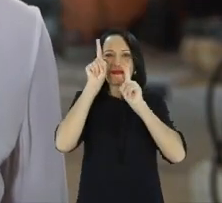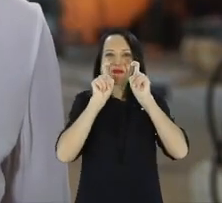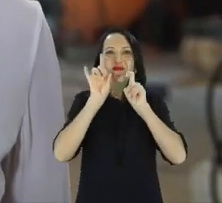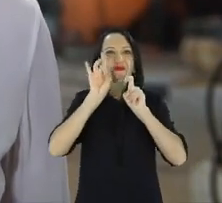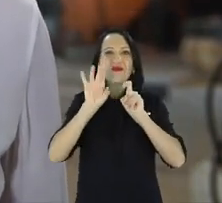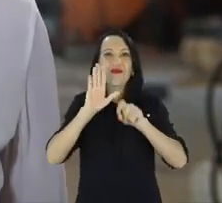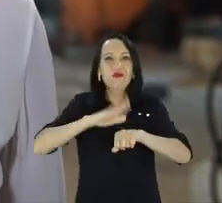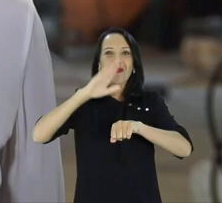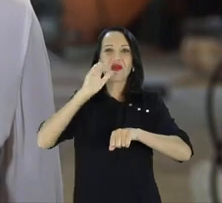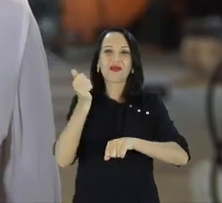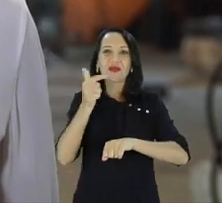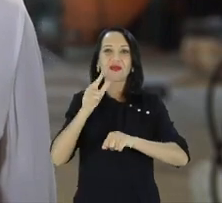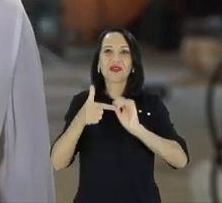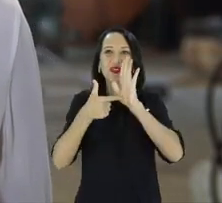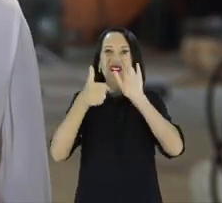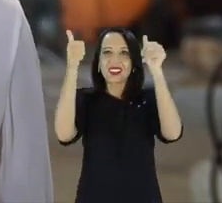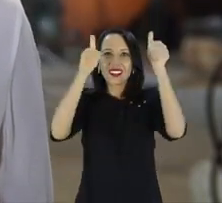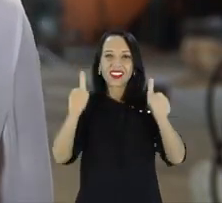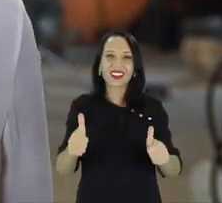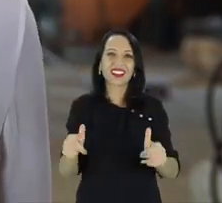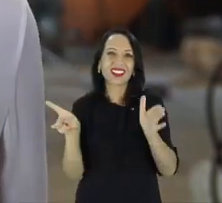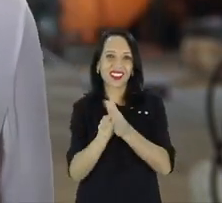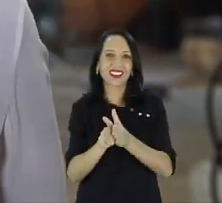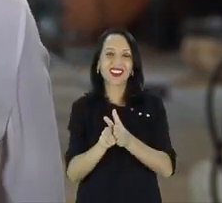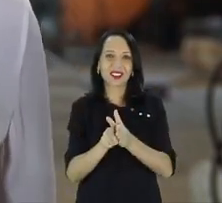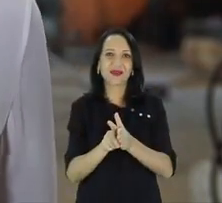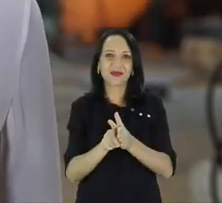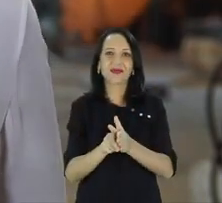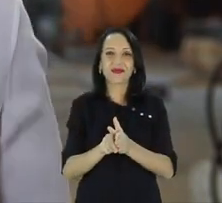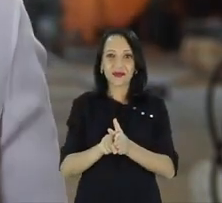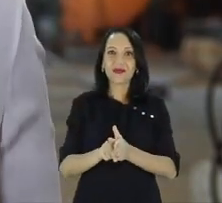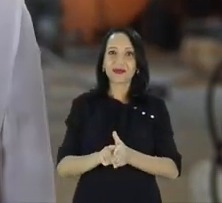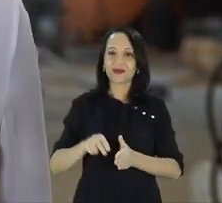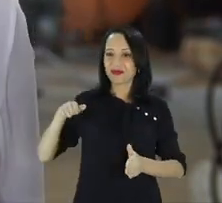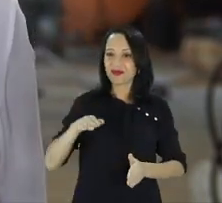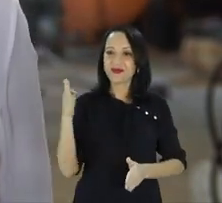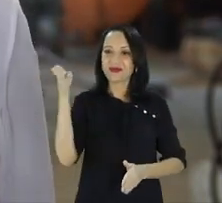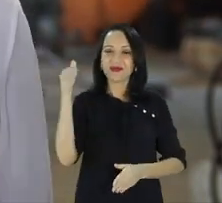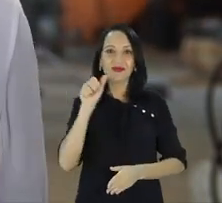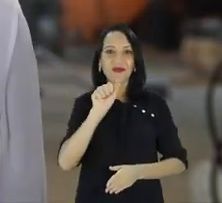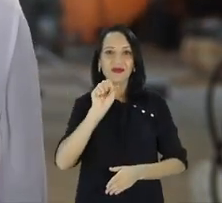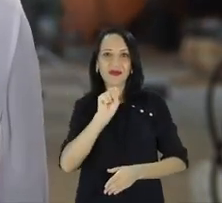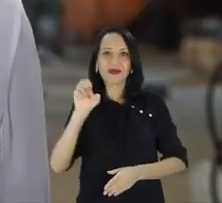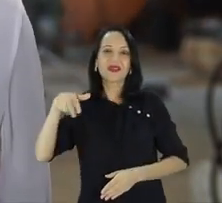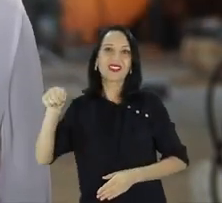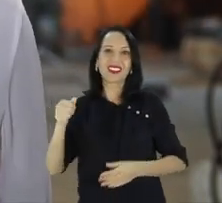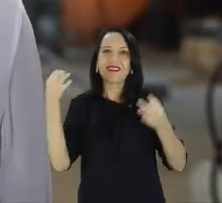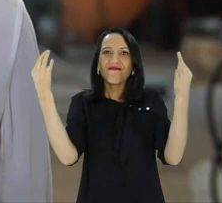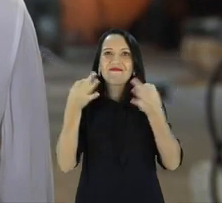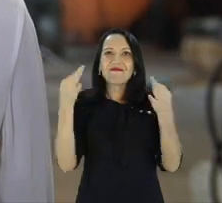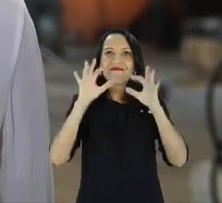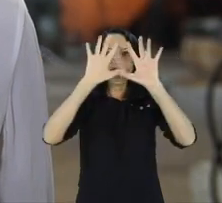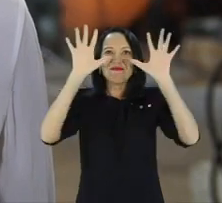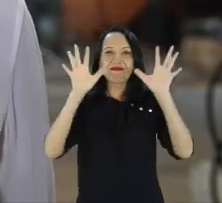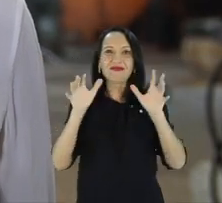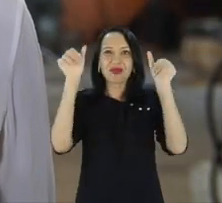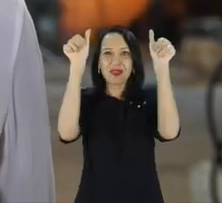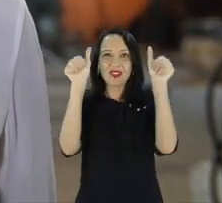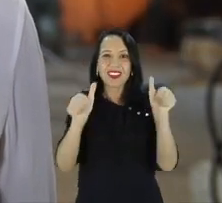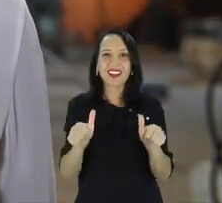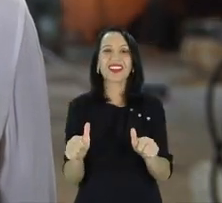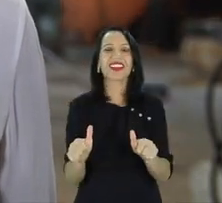a reprodução né do próprio Airton em termos assim de perfeição né estética